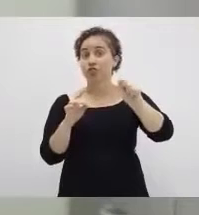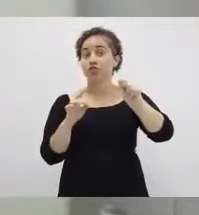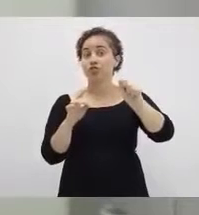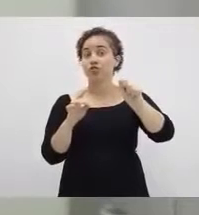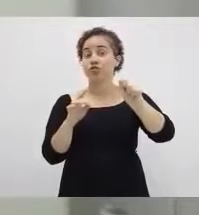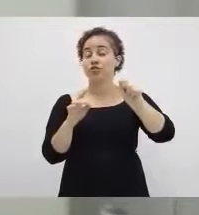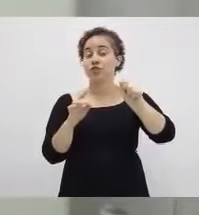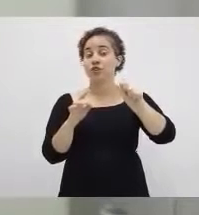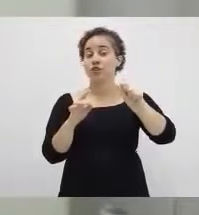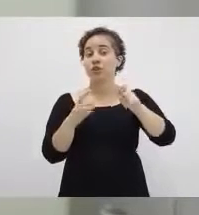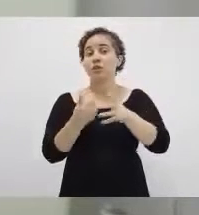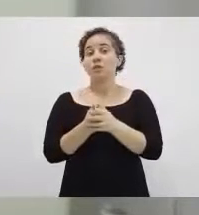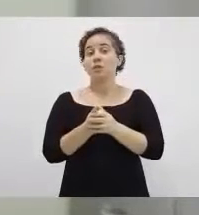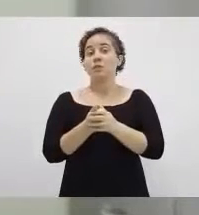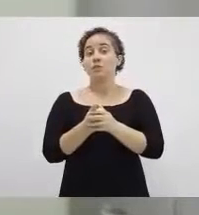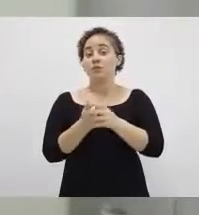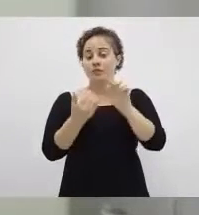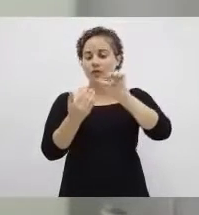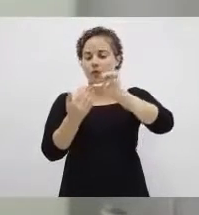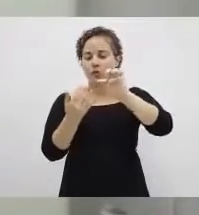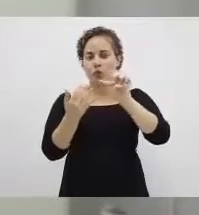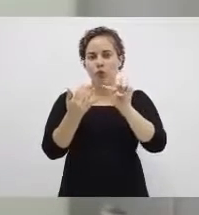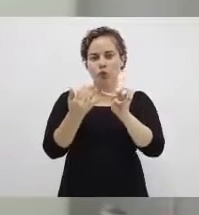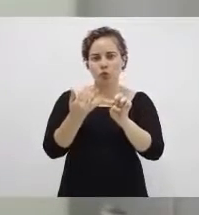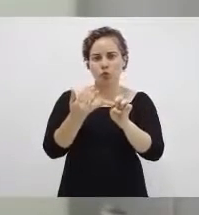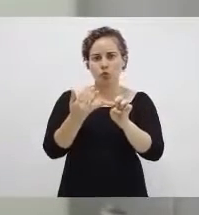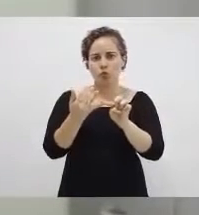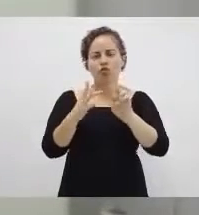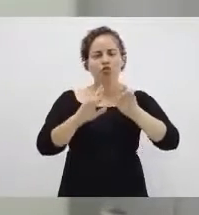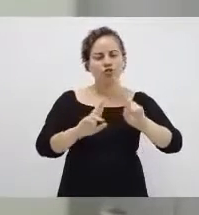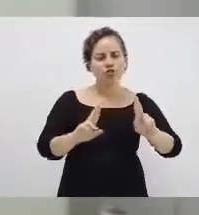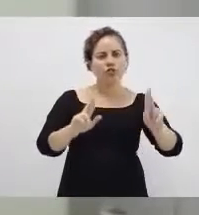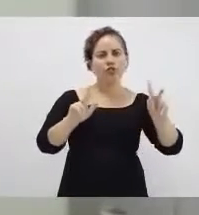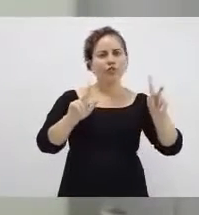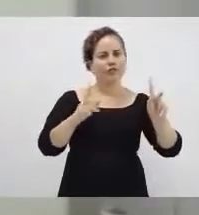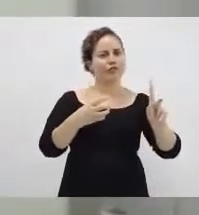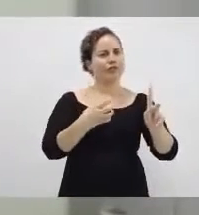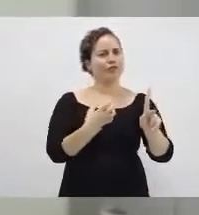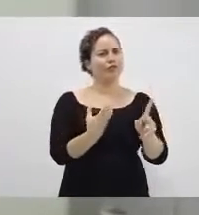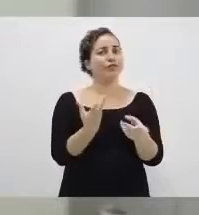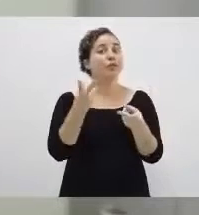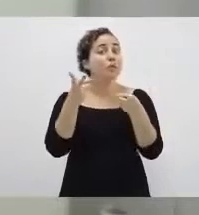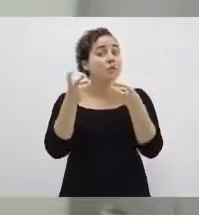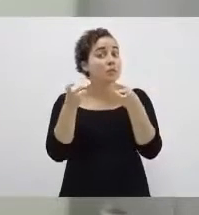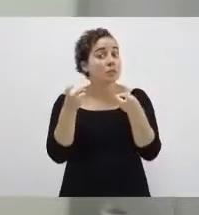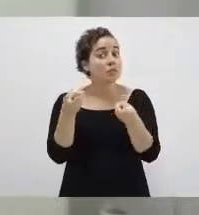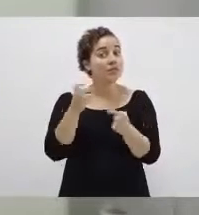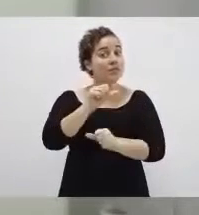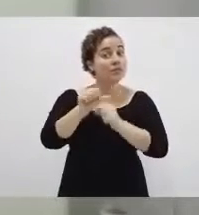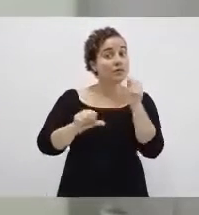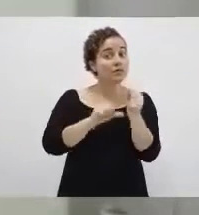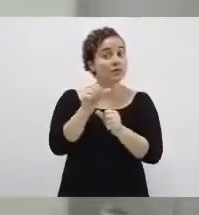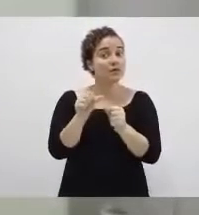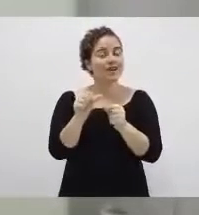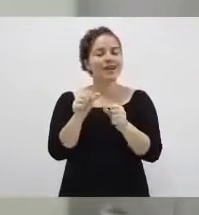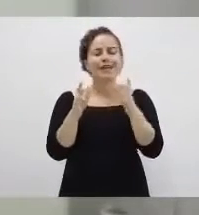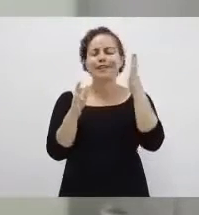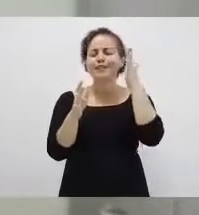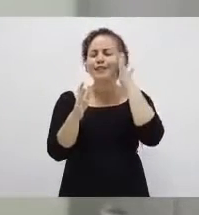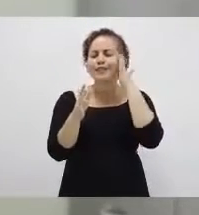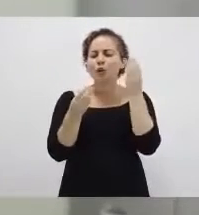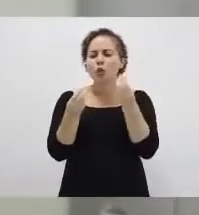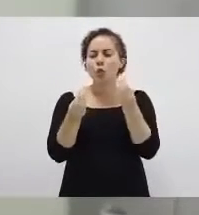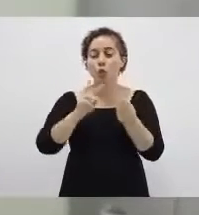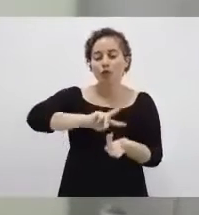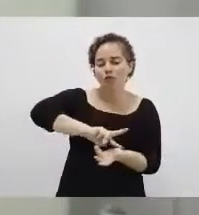Eu preciso compreender quais são esses regimes de câmbio para que eu possa compreender como